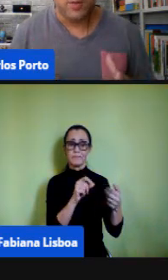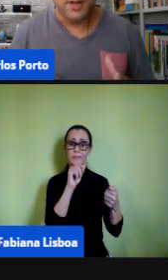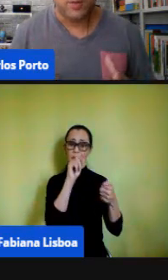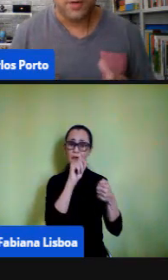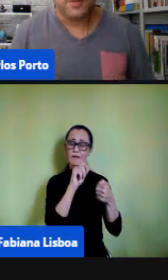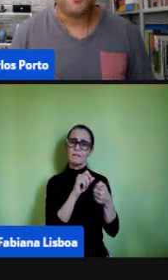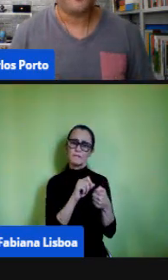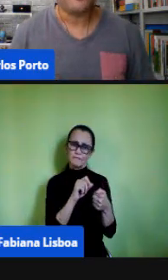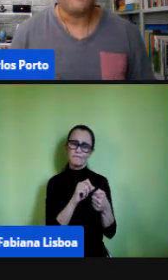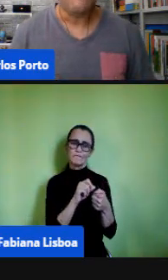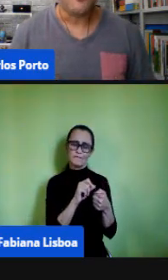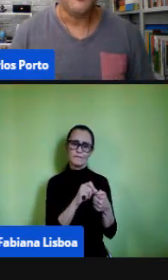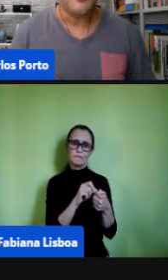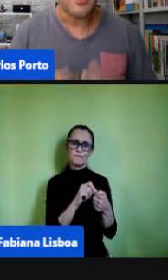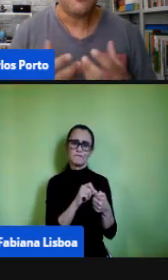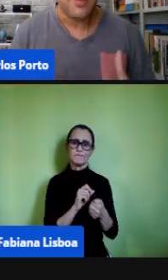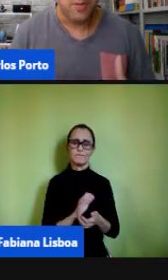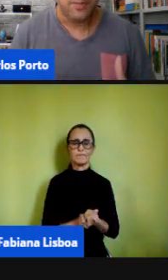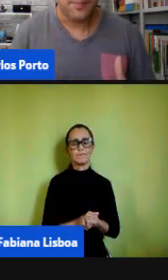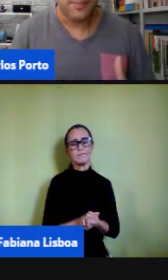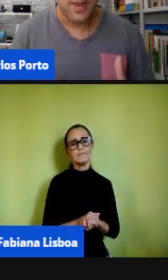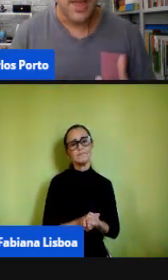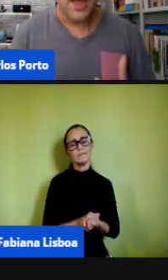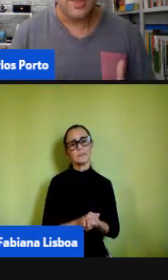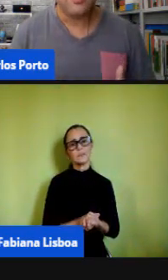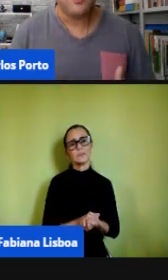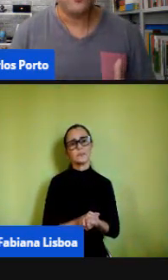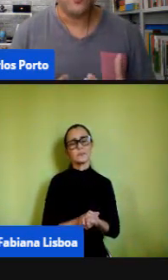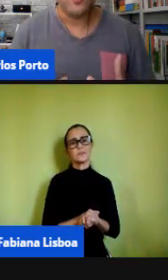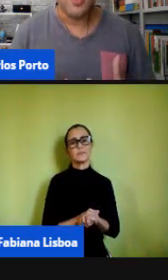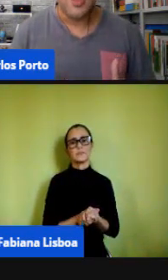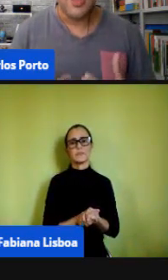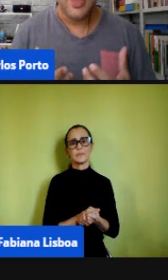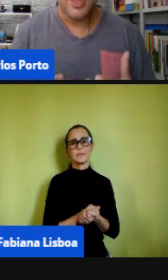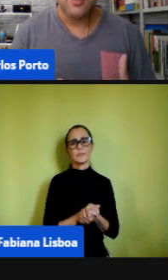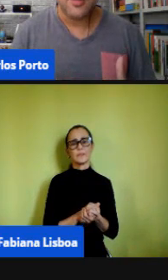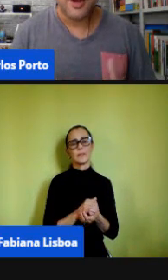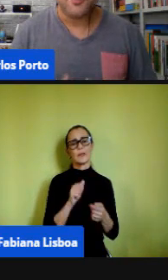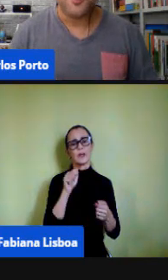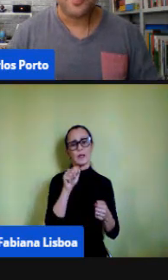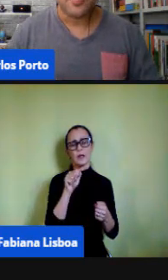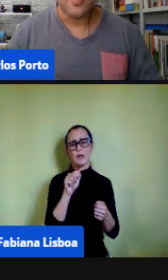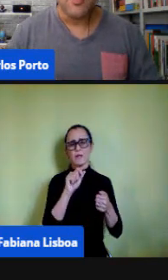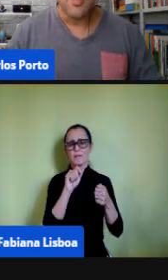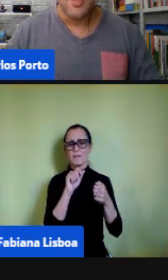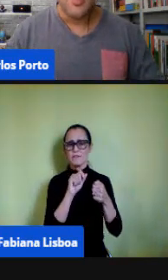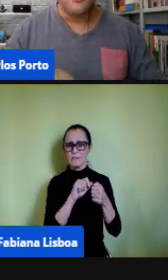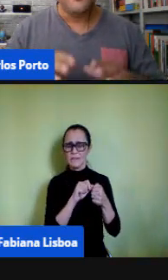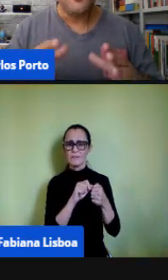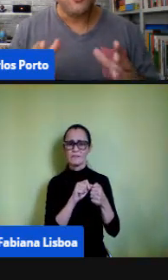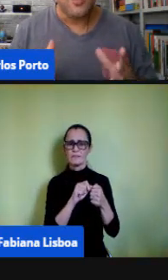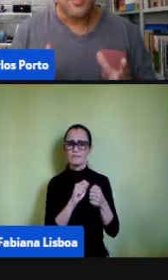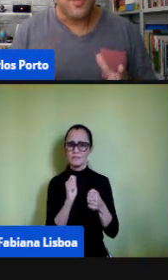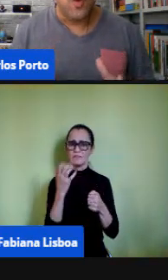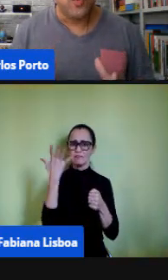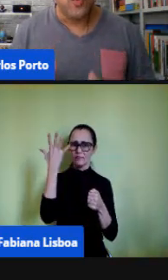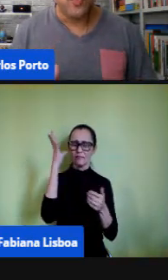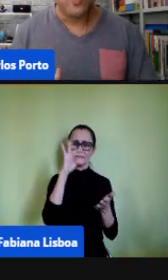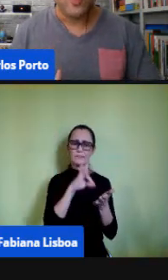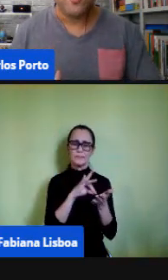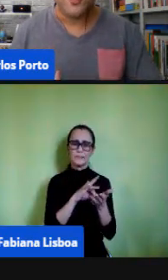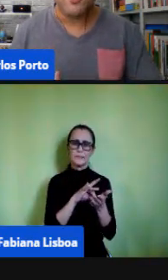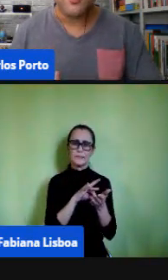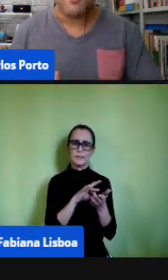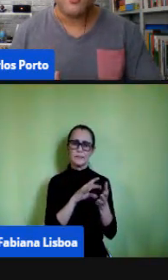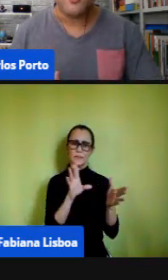nós educadores, que é a ação do realizar. Dentro desse